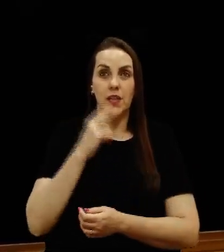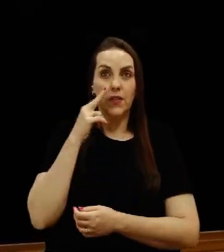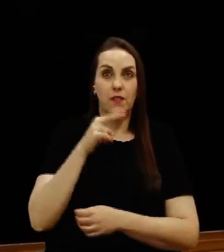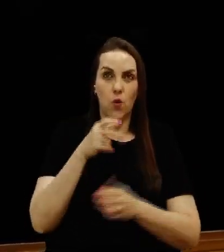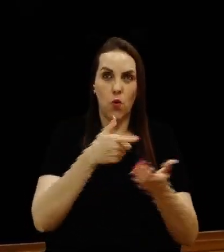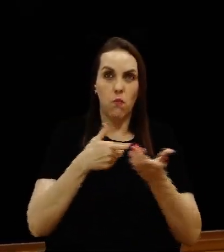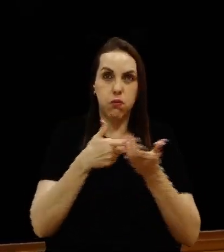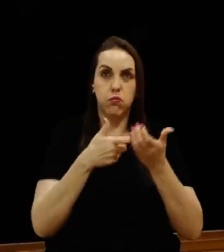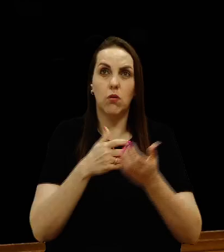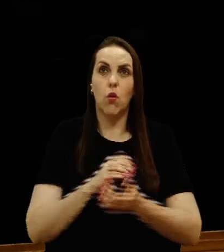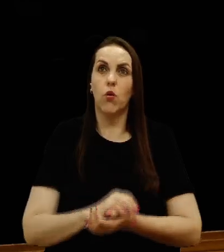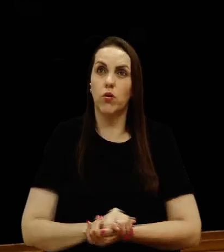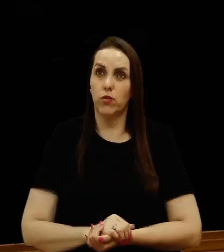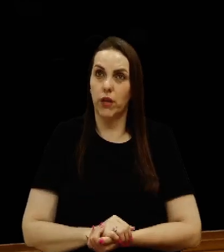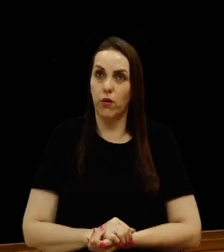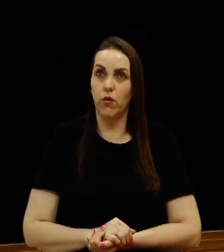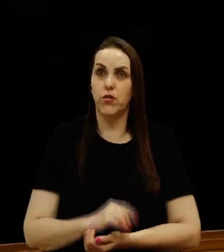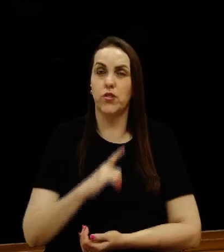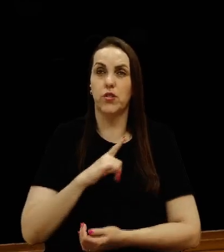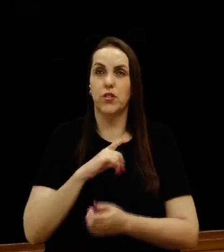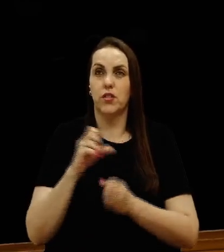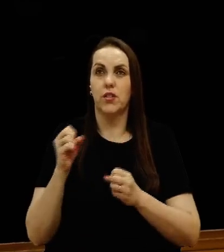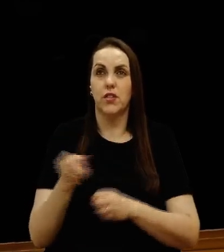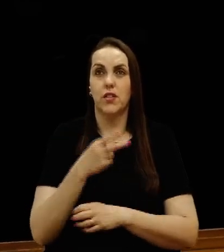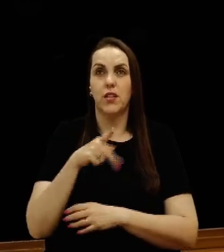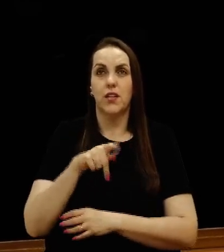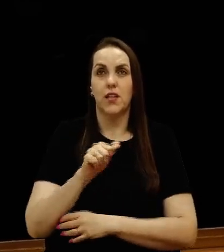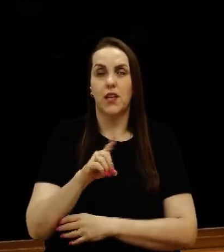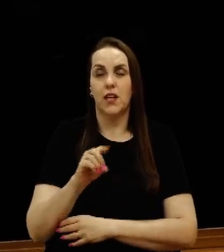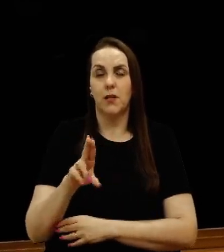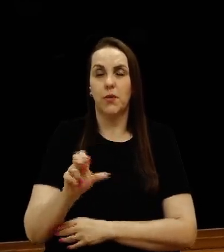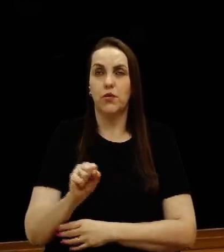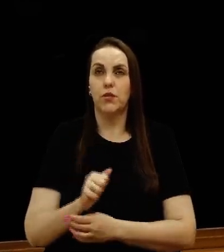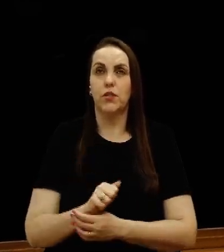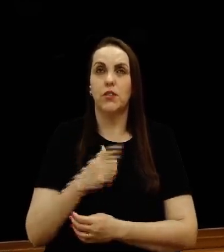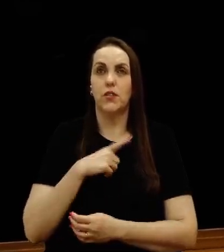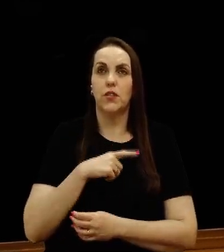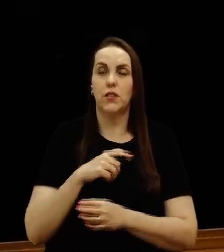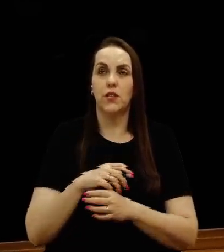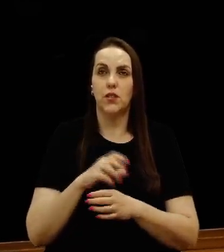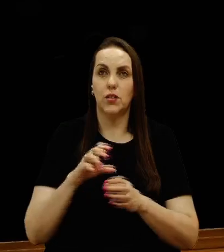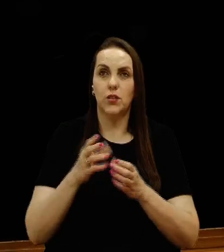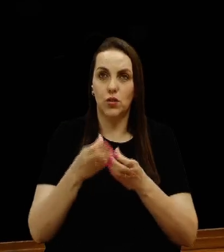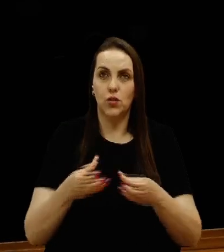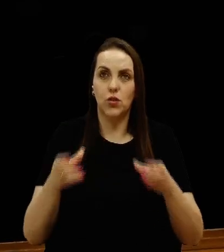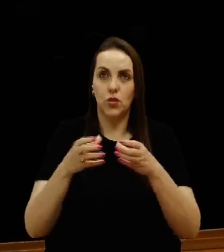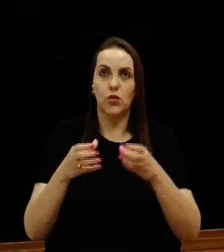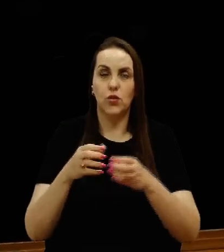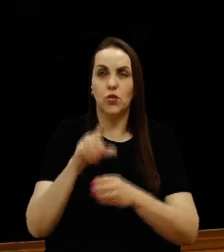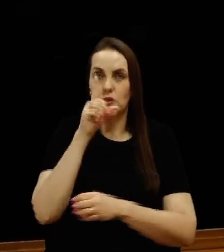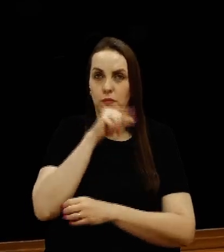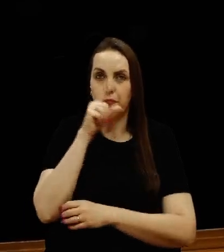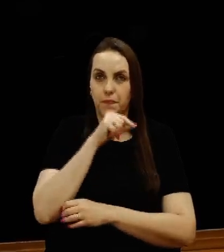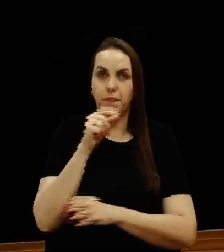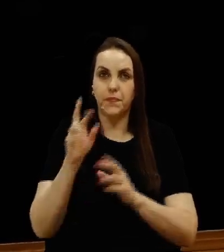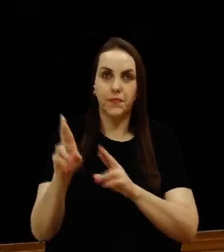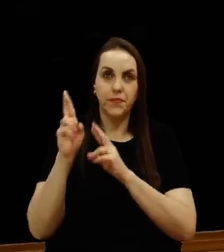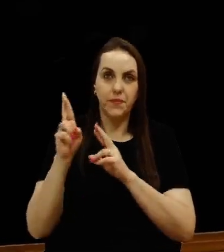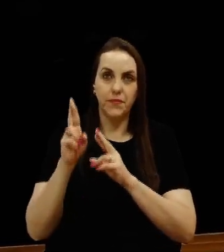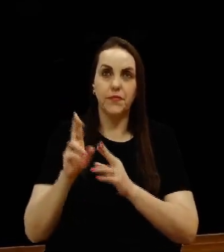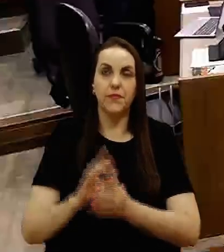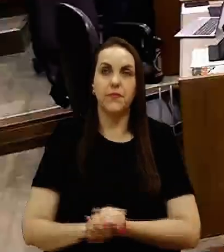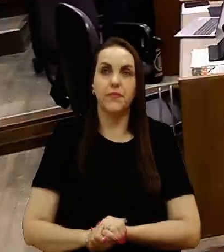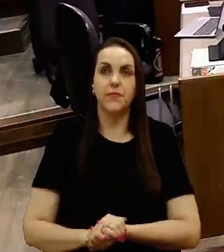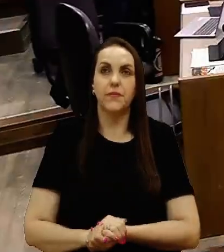em Nova Pádua, um ninho de João de Barro em cima do canhão. Então, me deu bastante esperança. Vereadora Andressa. Vereador Libardi,